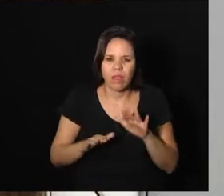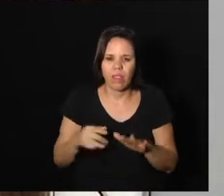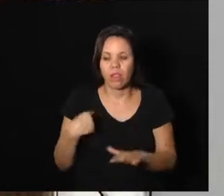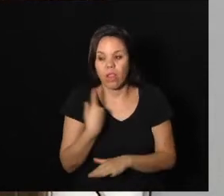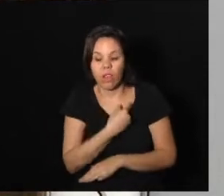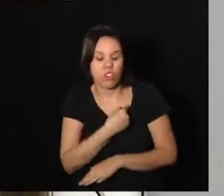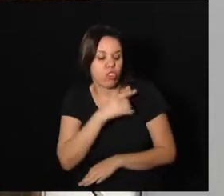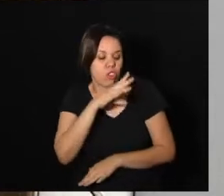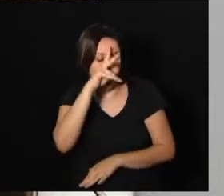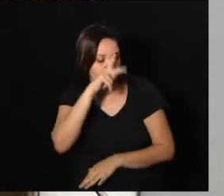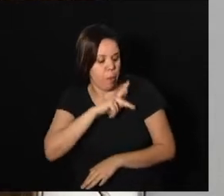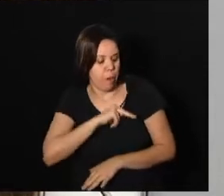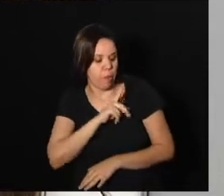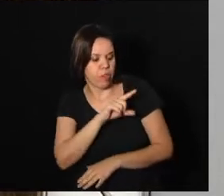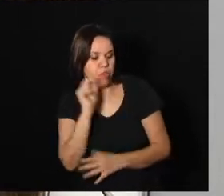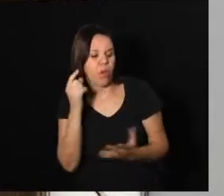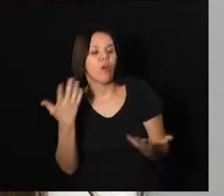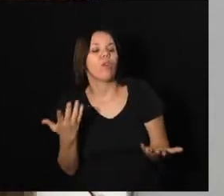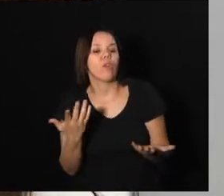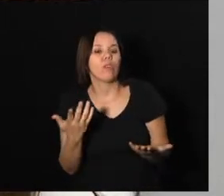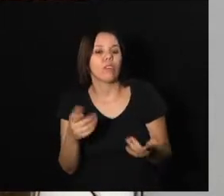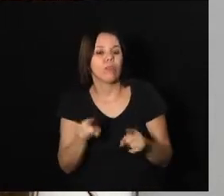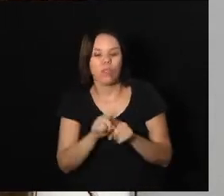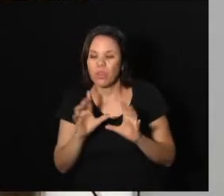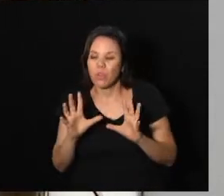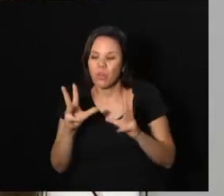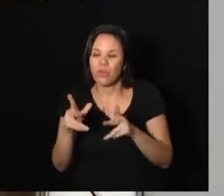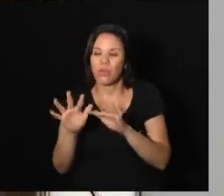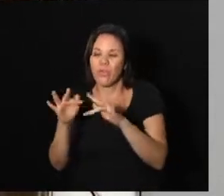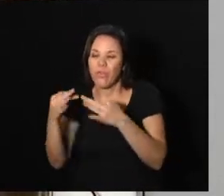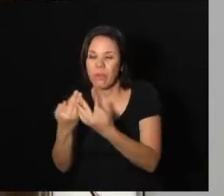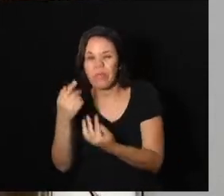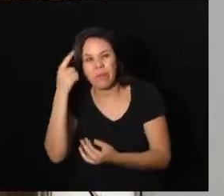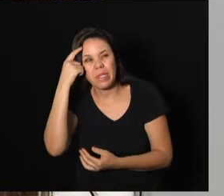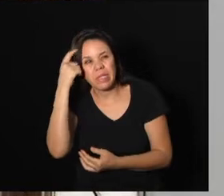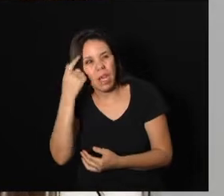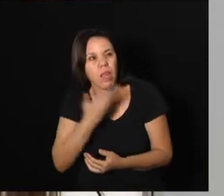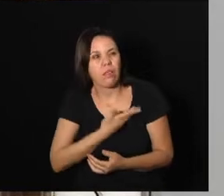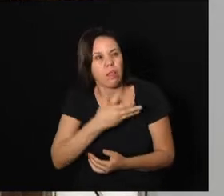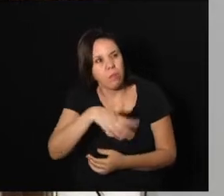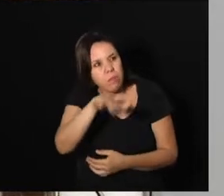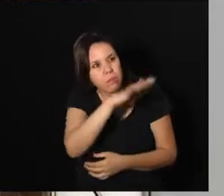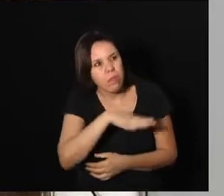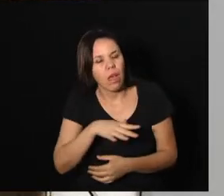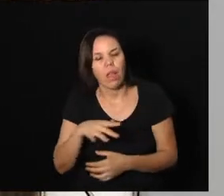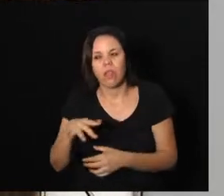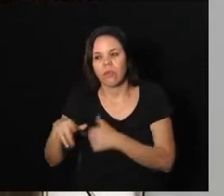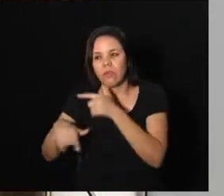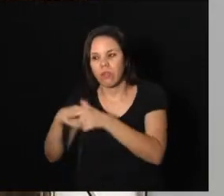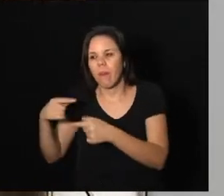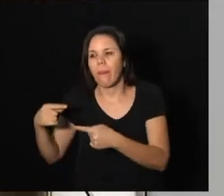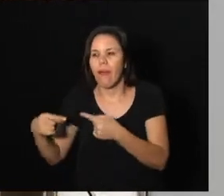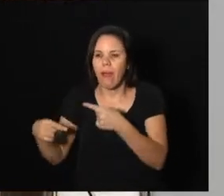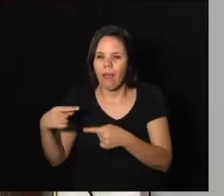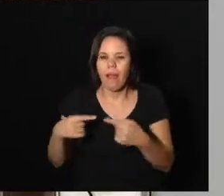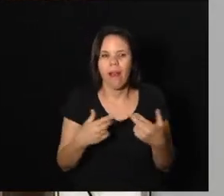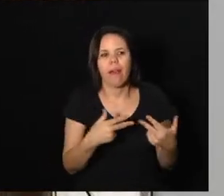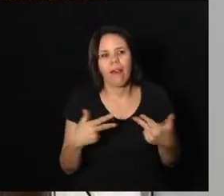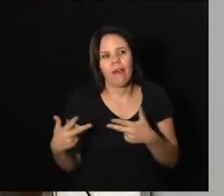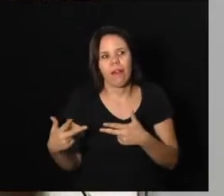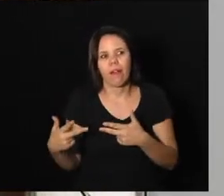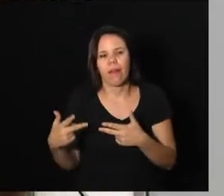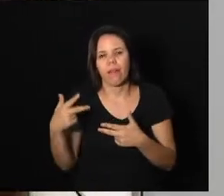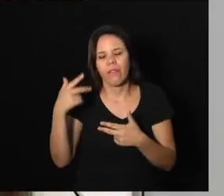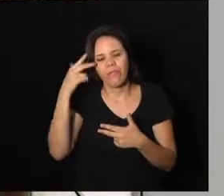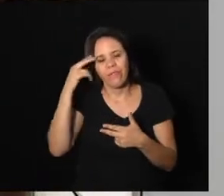nossa escolha envolve tudo, a família, os amigos, o mercado de trabalho. A gente pensa em muita coisa, né,